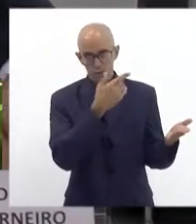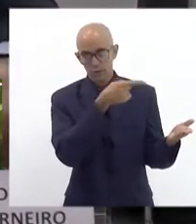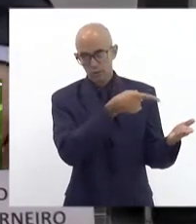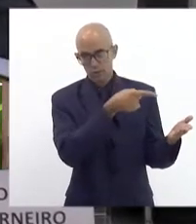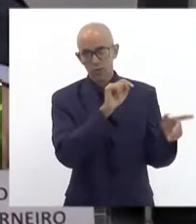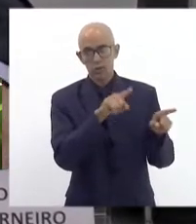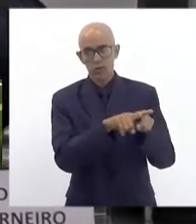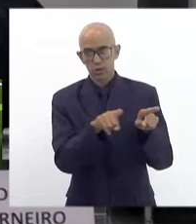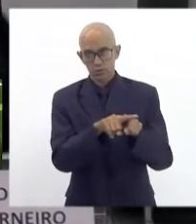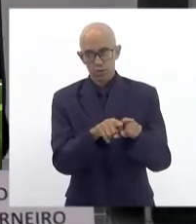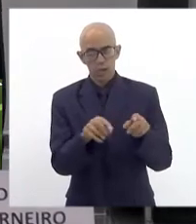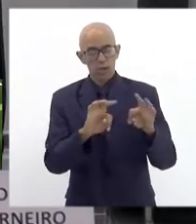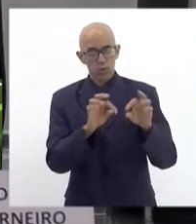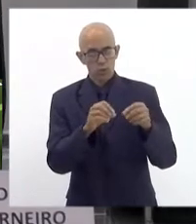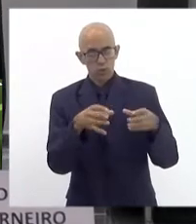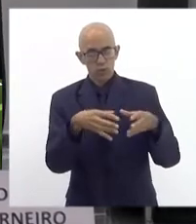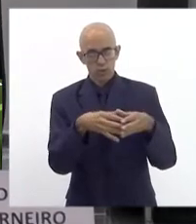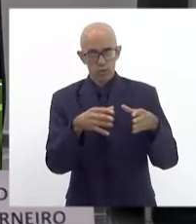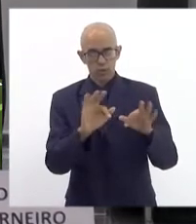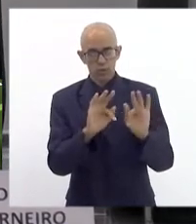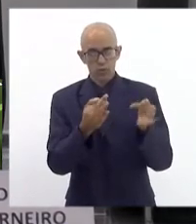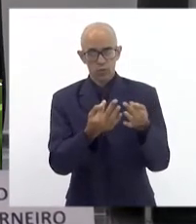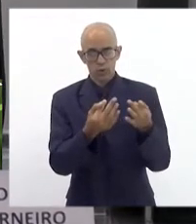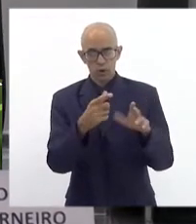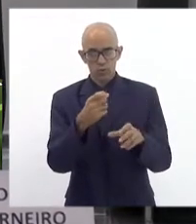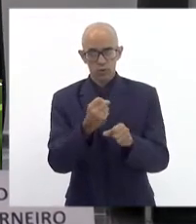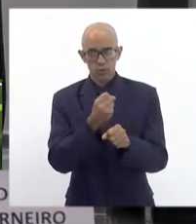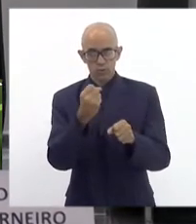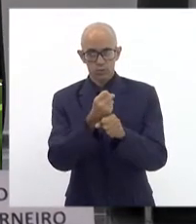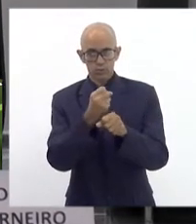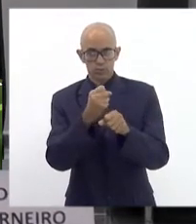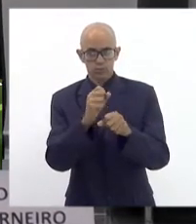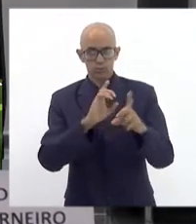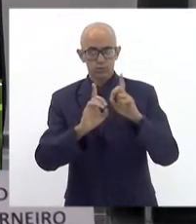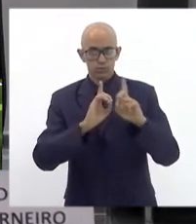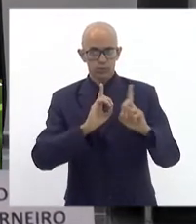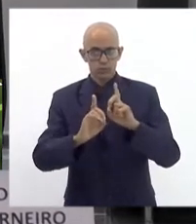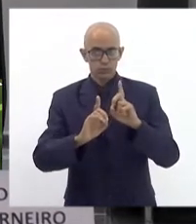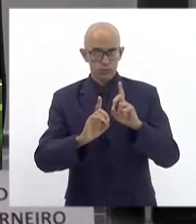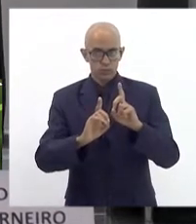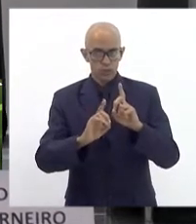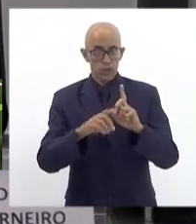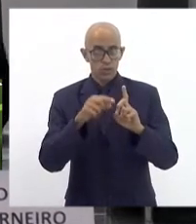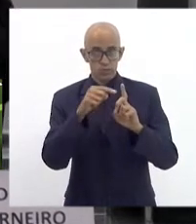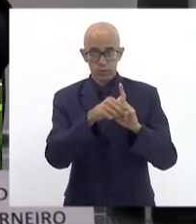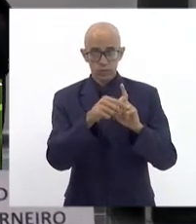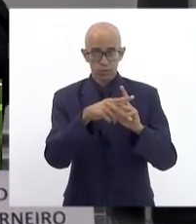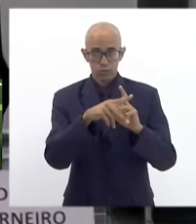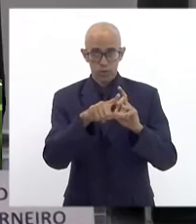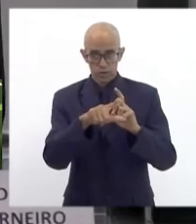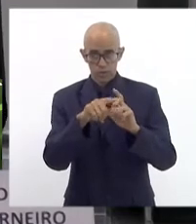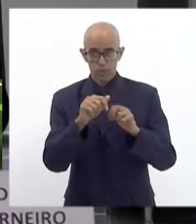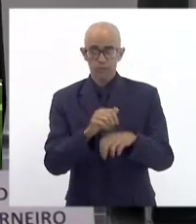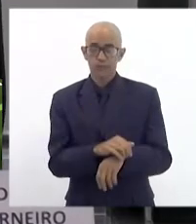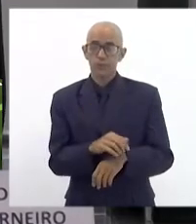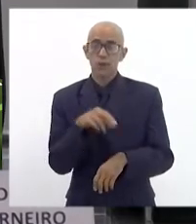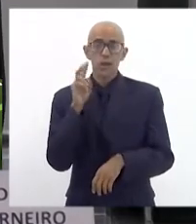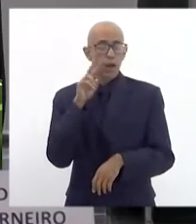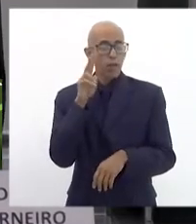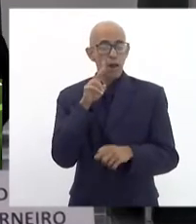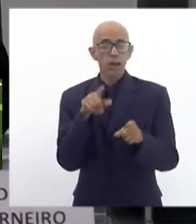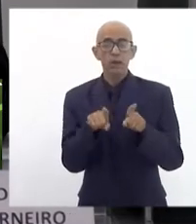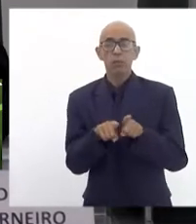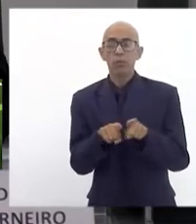de Desenvolvimento Estratégico da LERJ, pela construção dialogada desse projeto. Lembrando também, é sempre importante